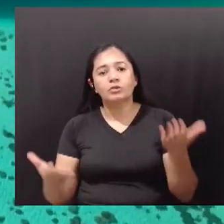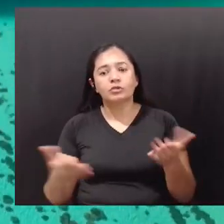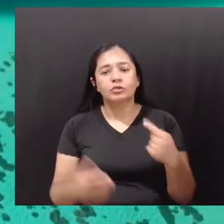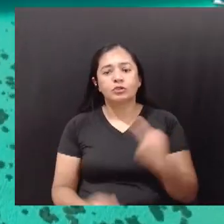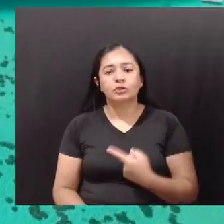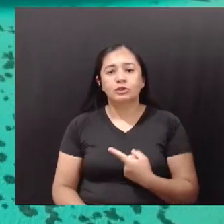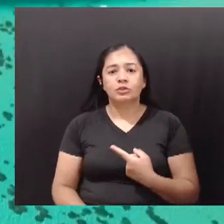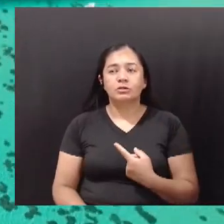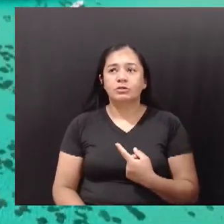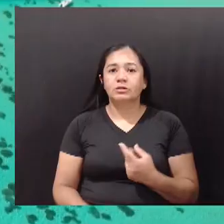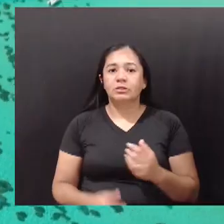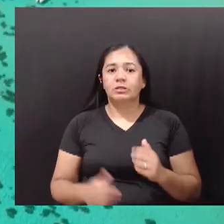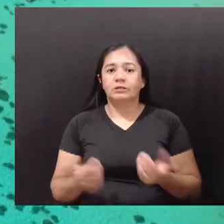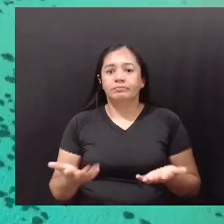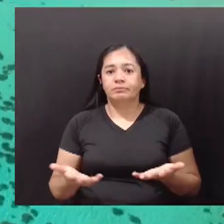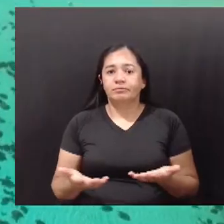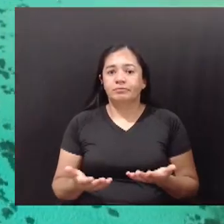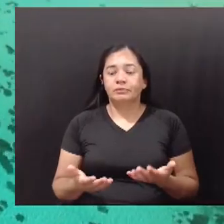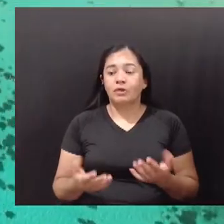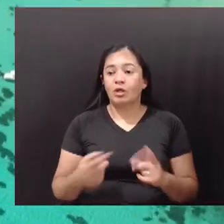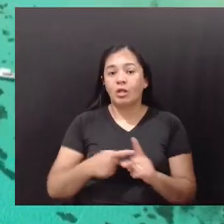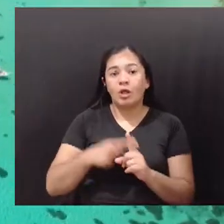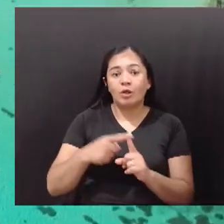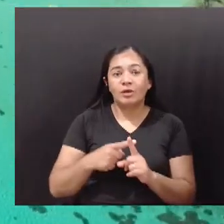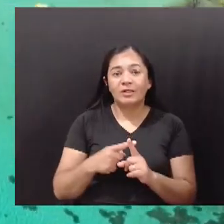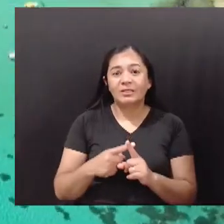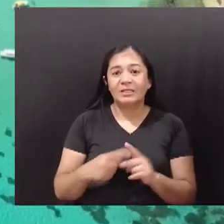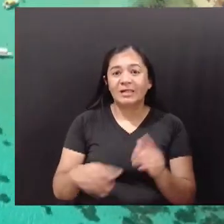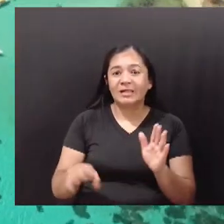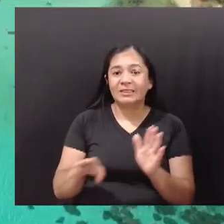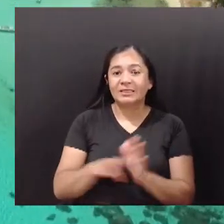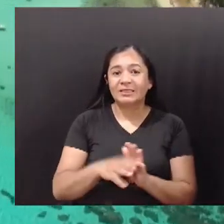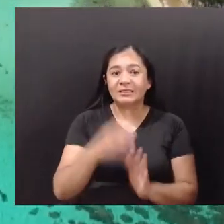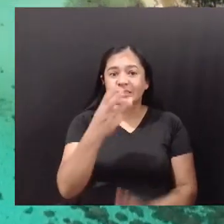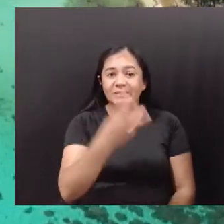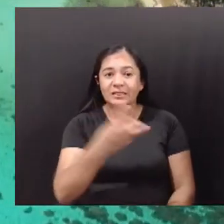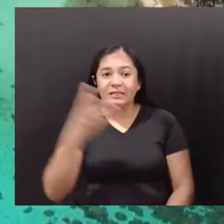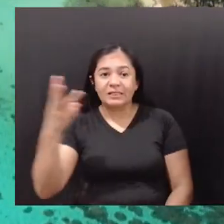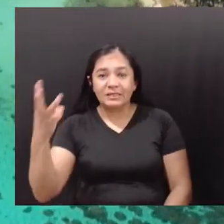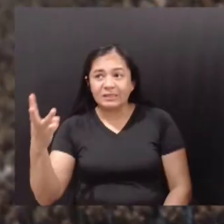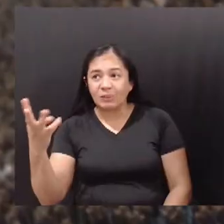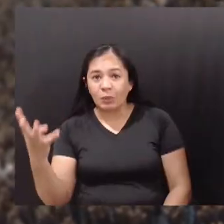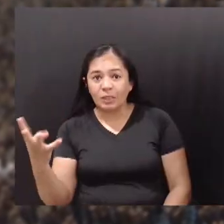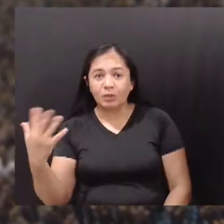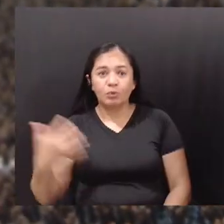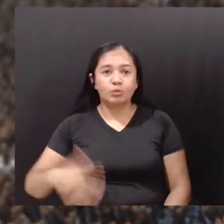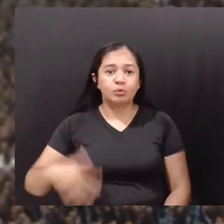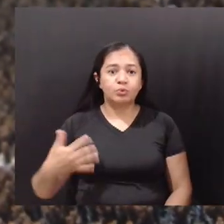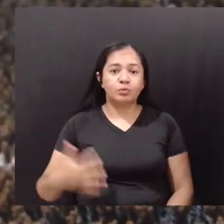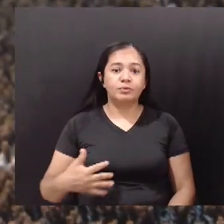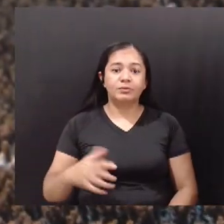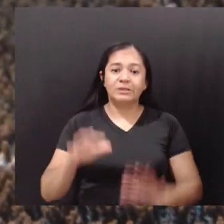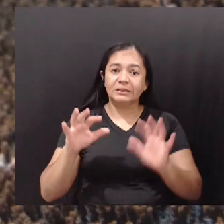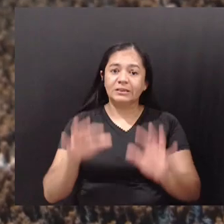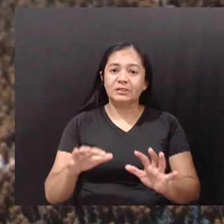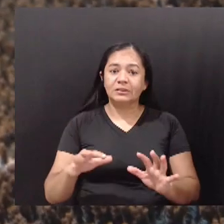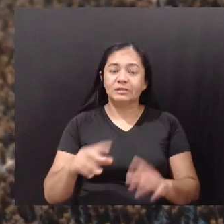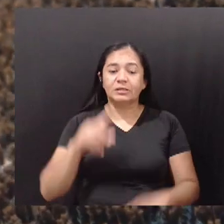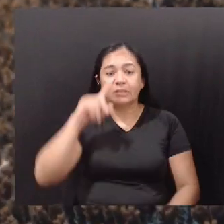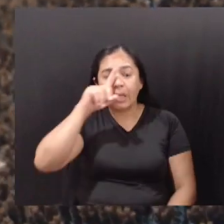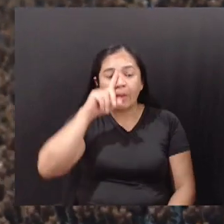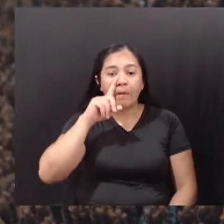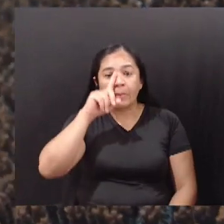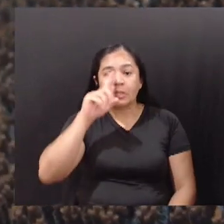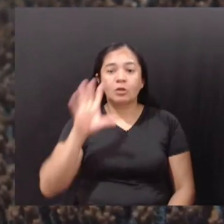cima desse valor, chegando até uns 33, 34 graus, e isso traz um estresse muito grande para